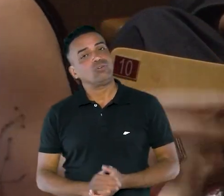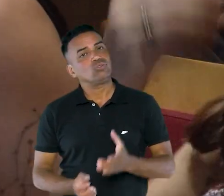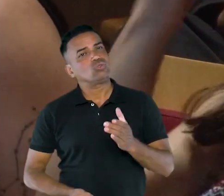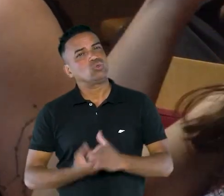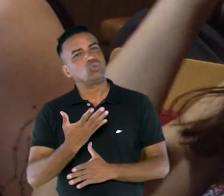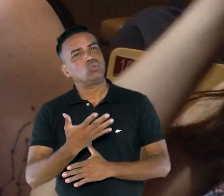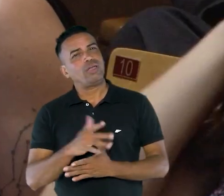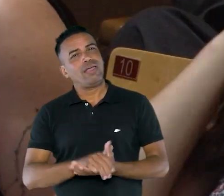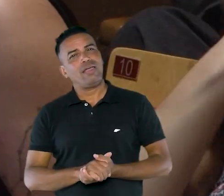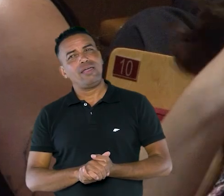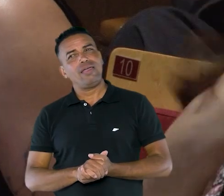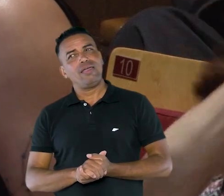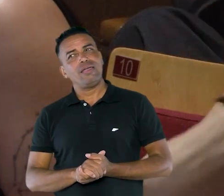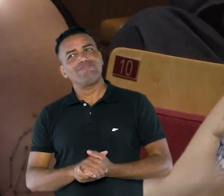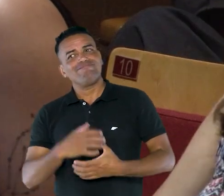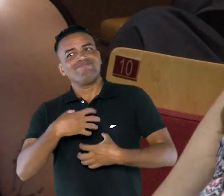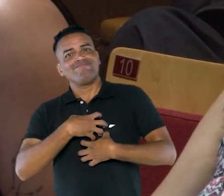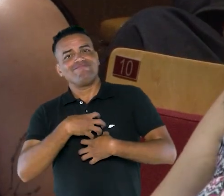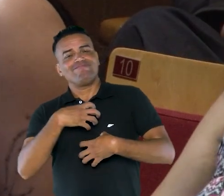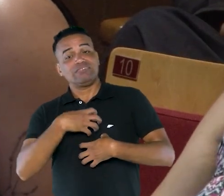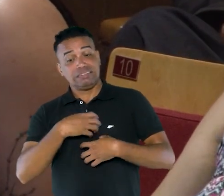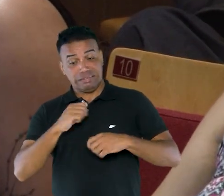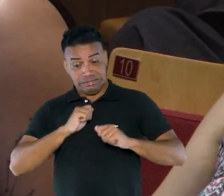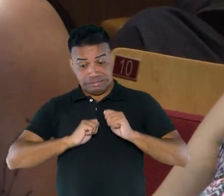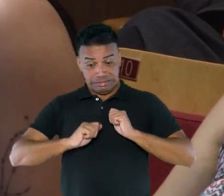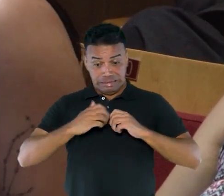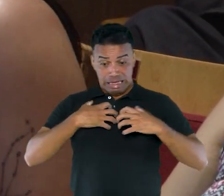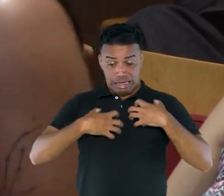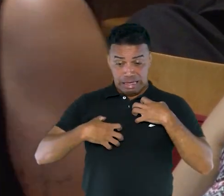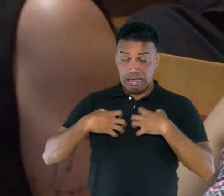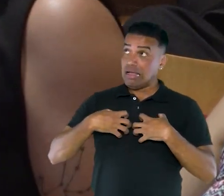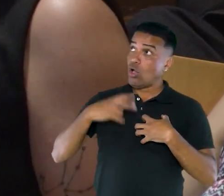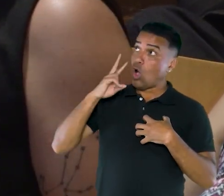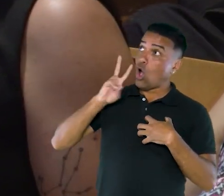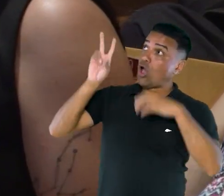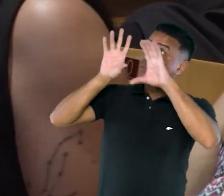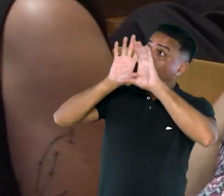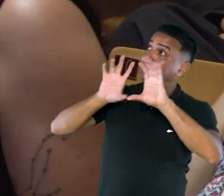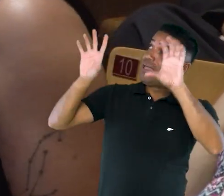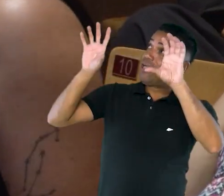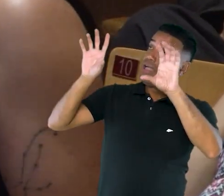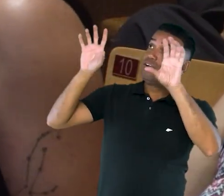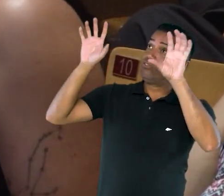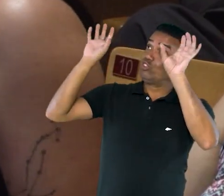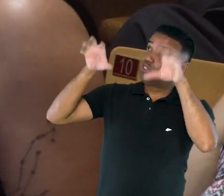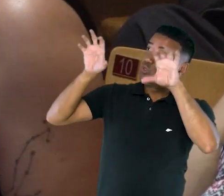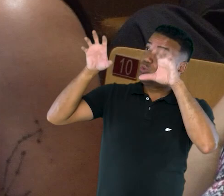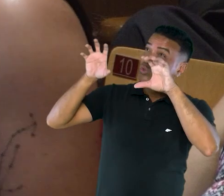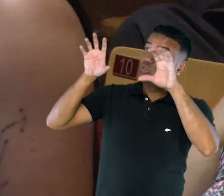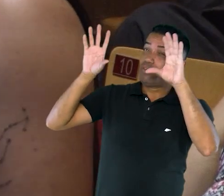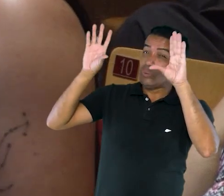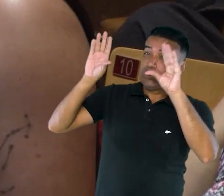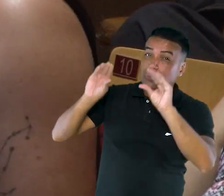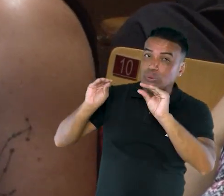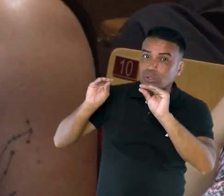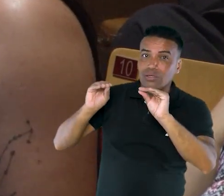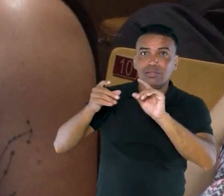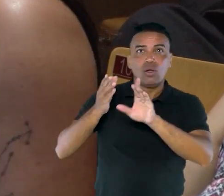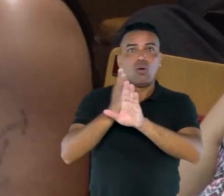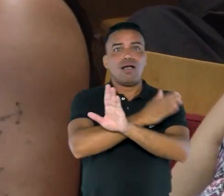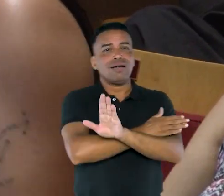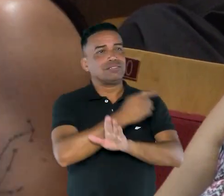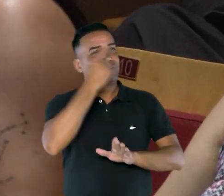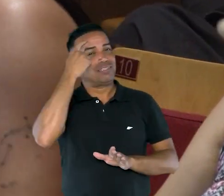gera sintomas. A gente está o tempo inteiro aflito a partir do momento que olha para o céu. E antes a gente pensava